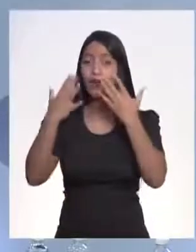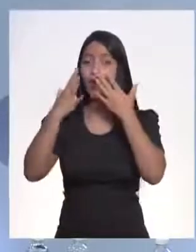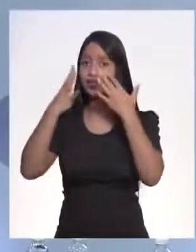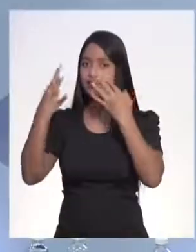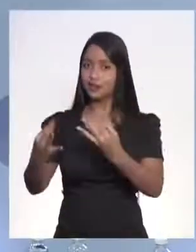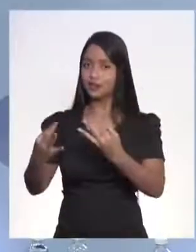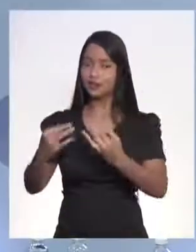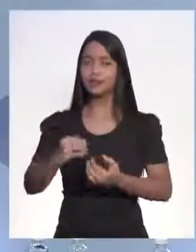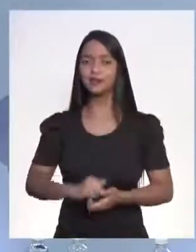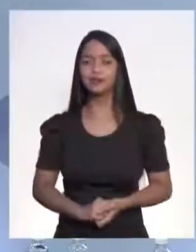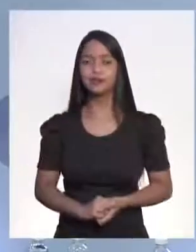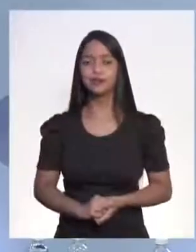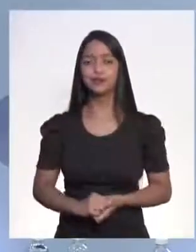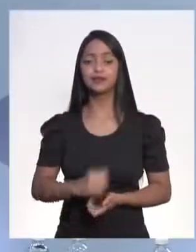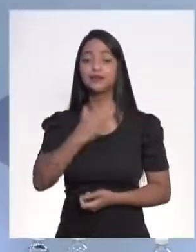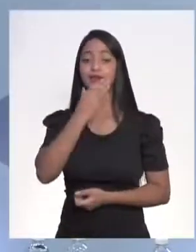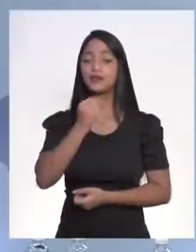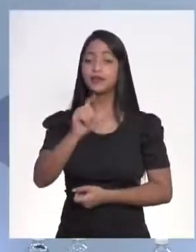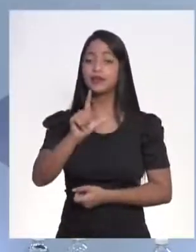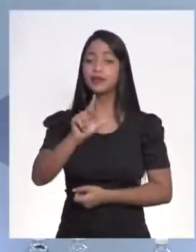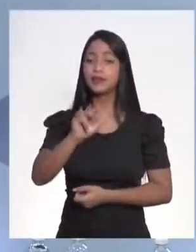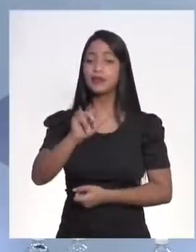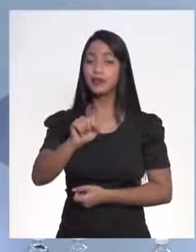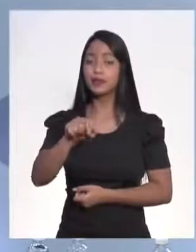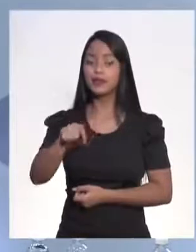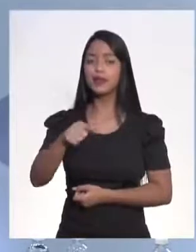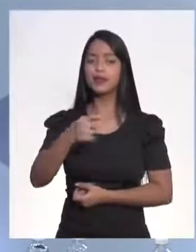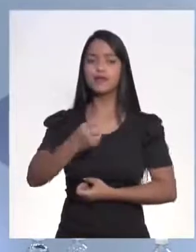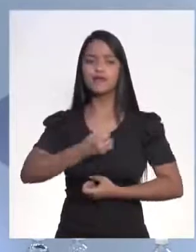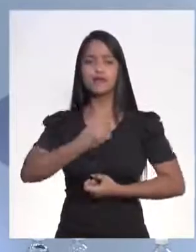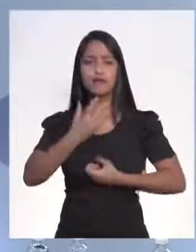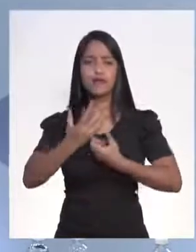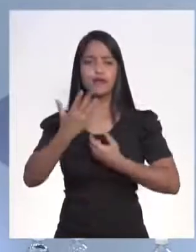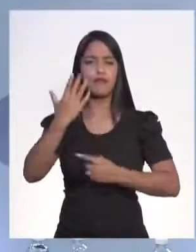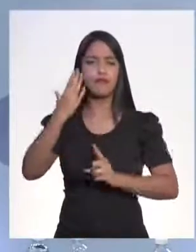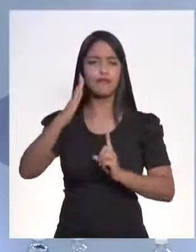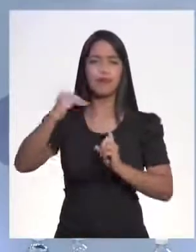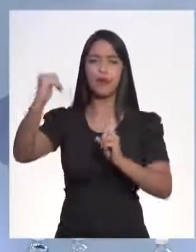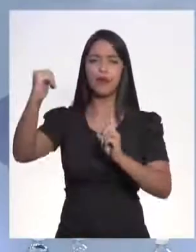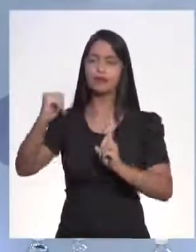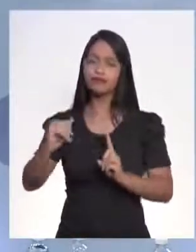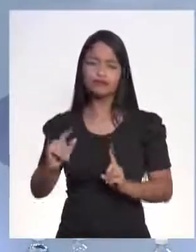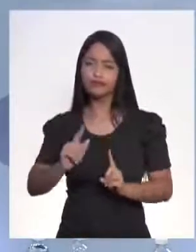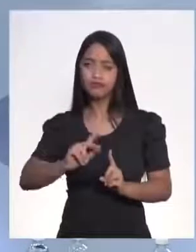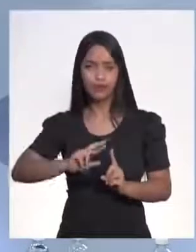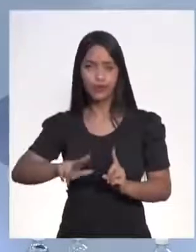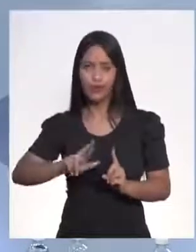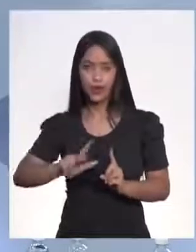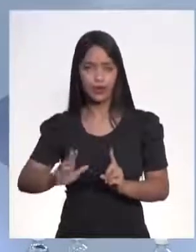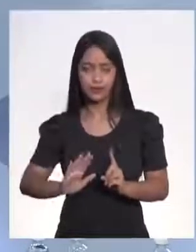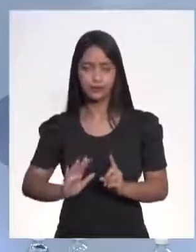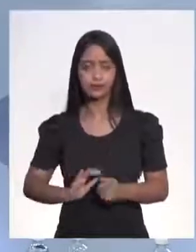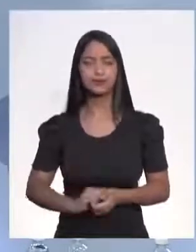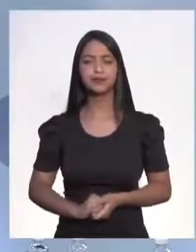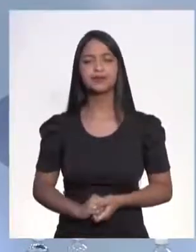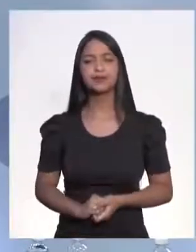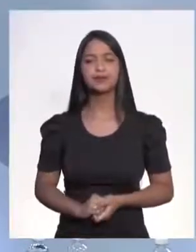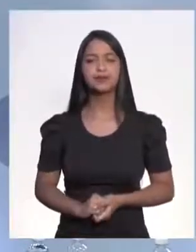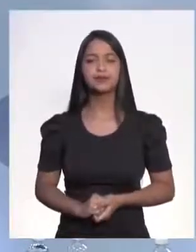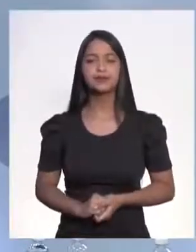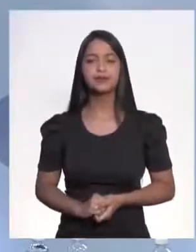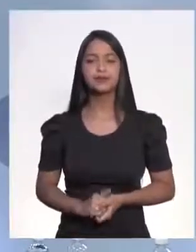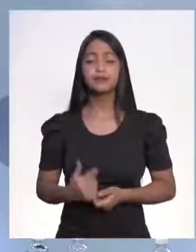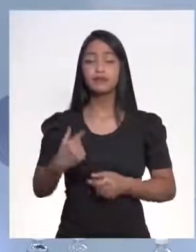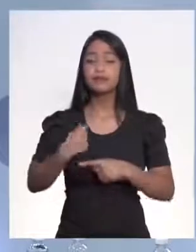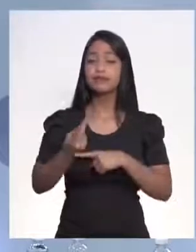atenção Luiz Delfino dos Santos não poeta conhecido não ele não é esses né que todo mundo fala Os Clássicos eu fui